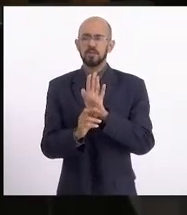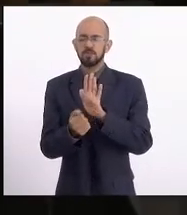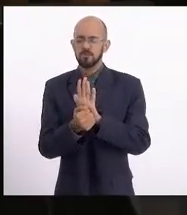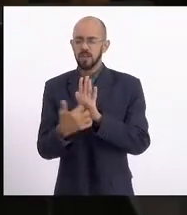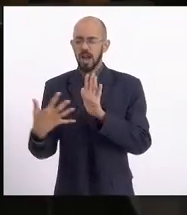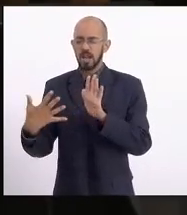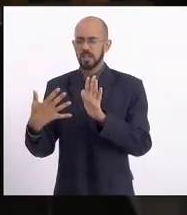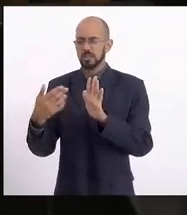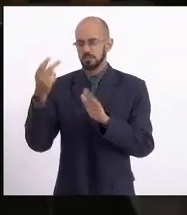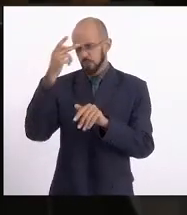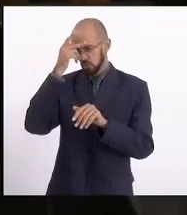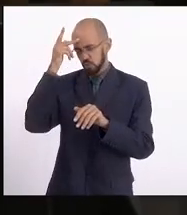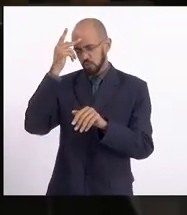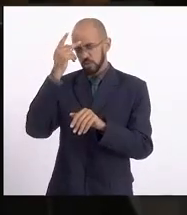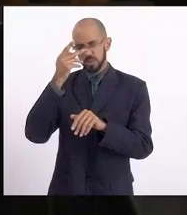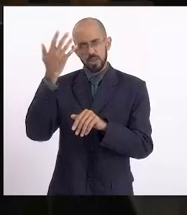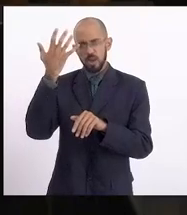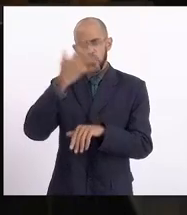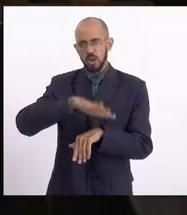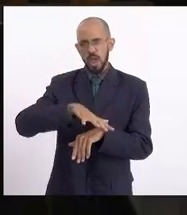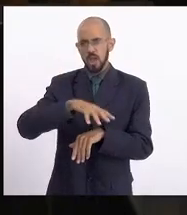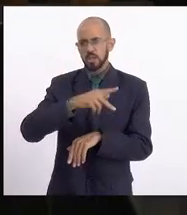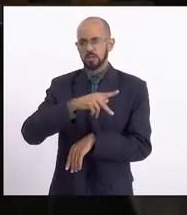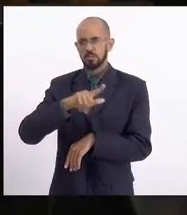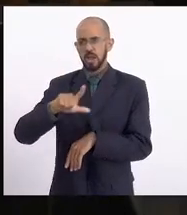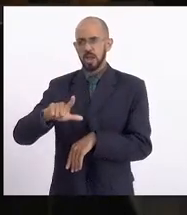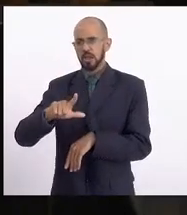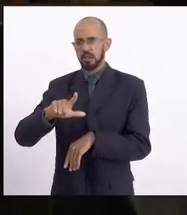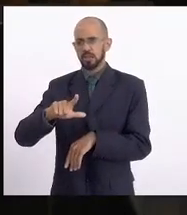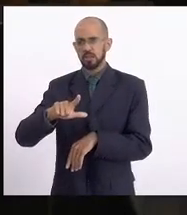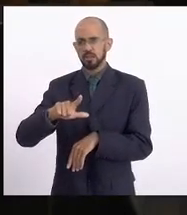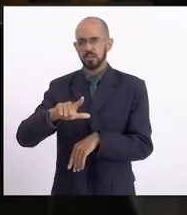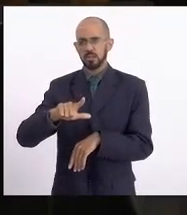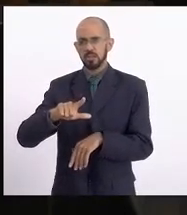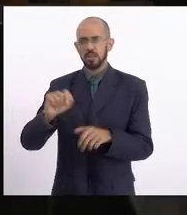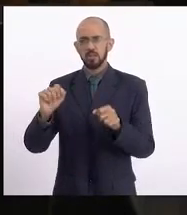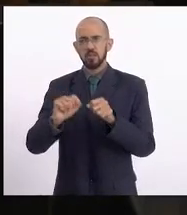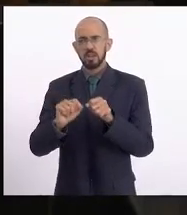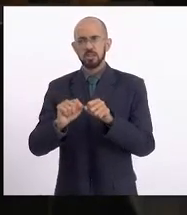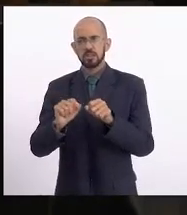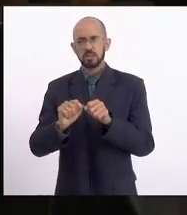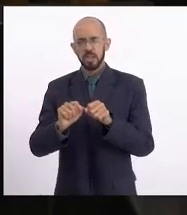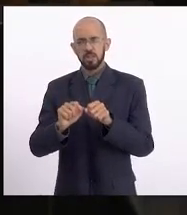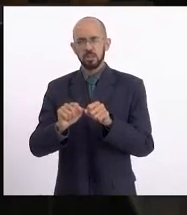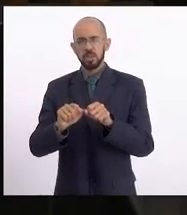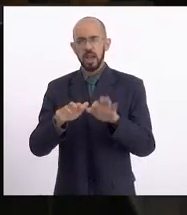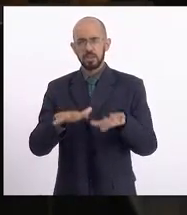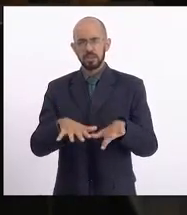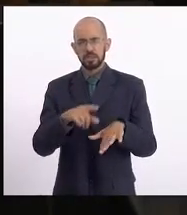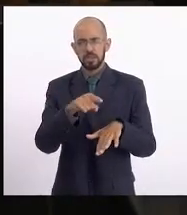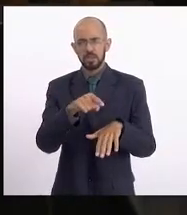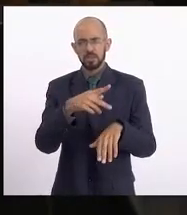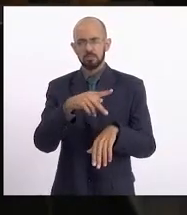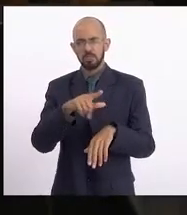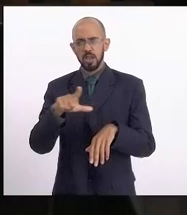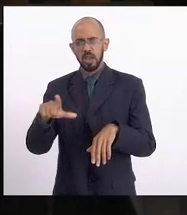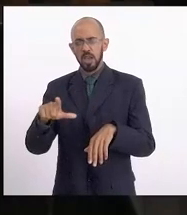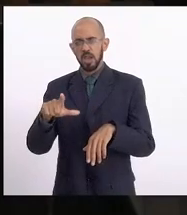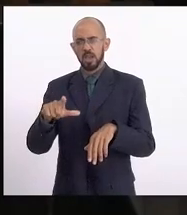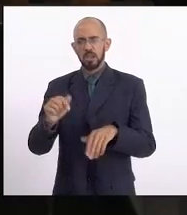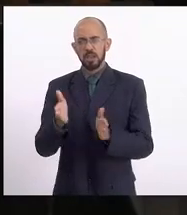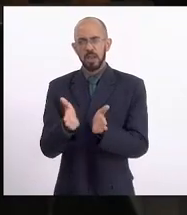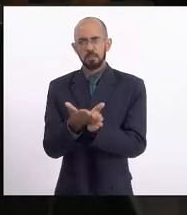mensagem, repudiando esse projeto, fazendo com que, através desse projeto, a palavra